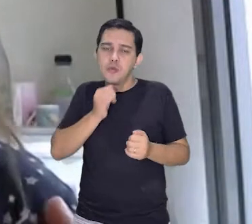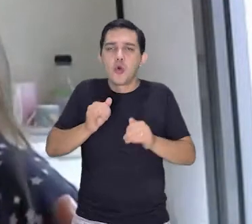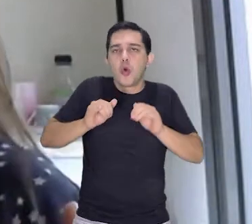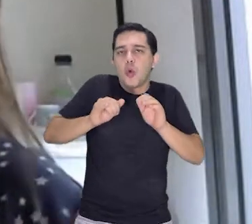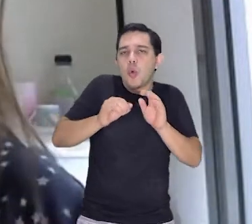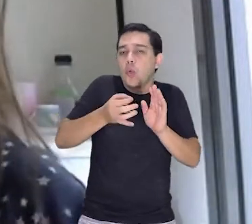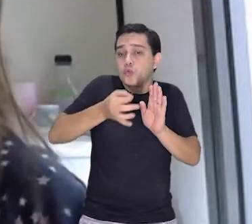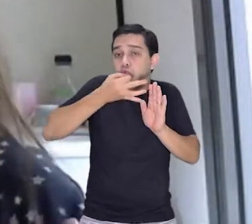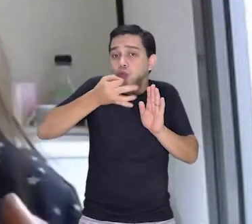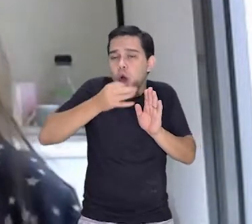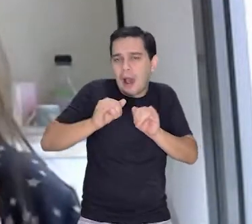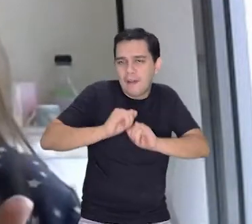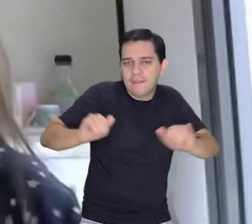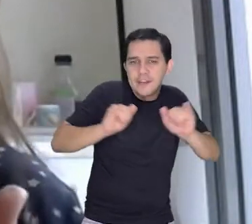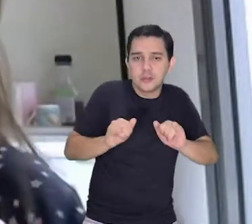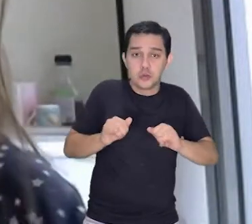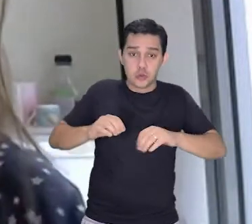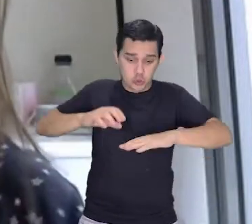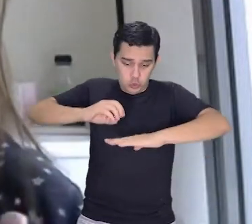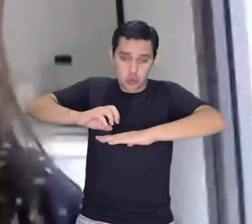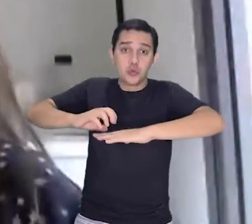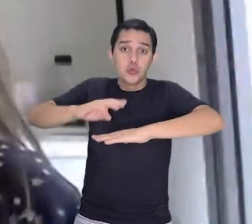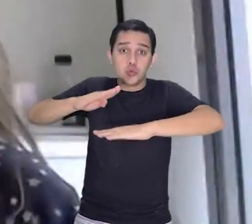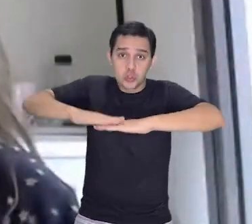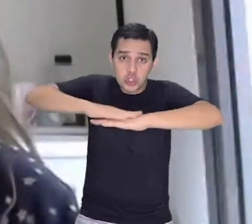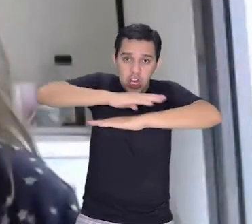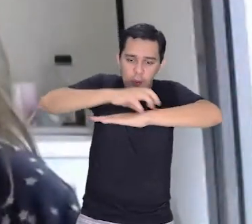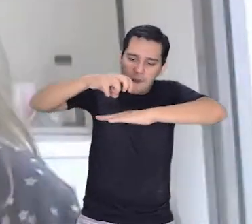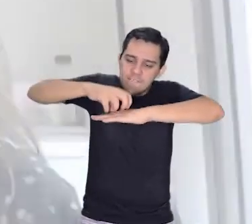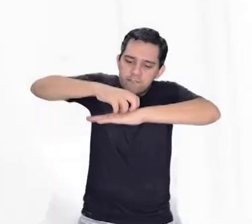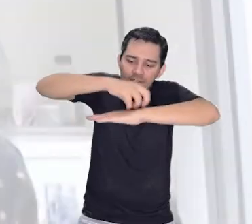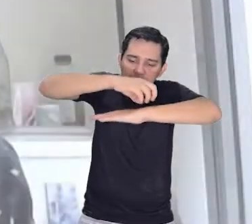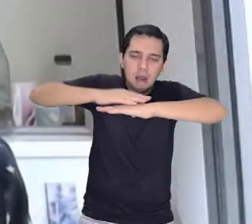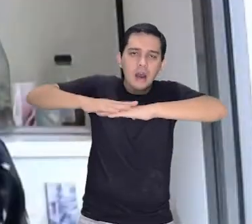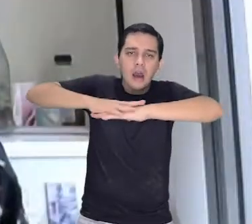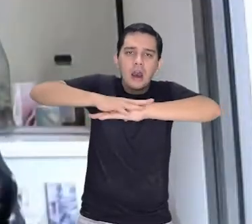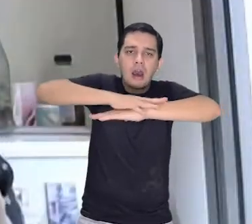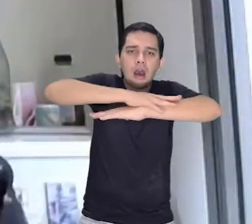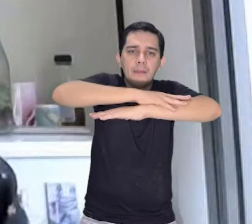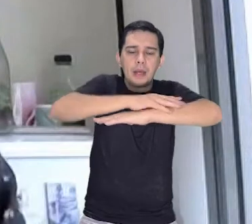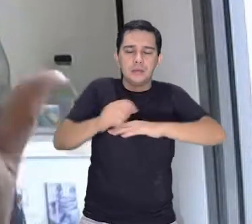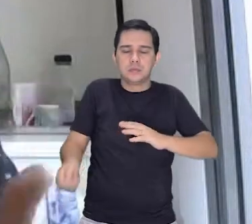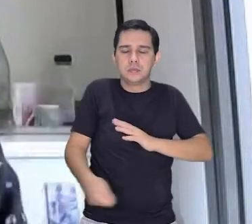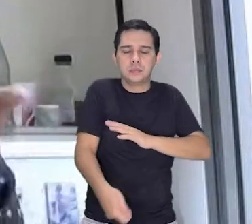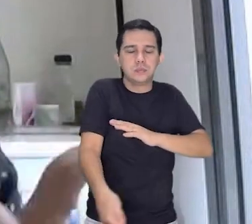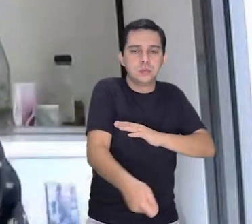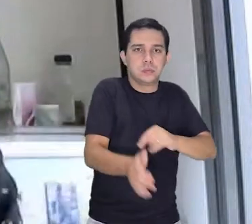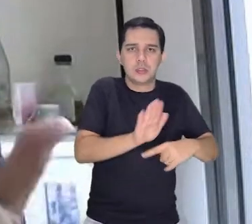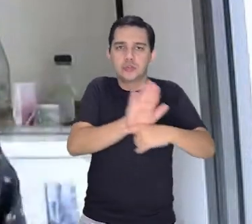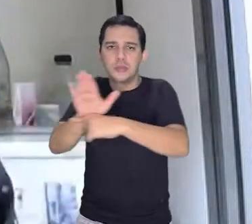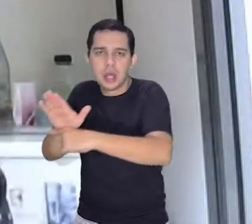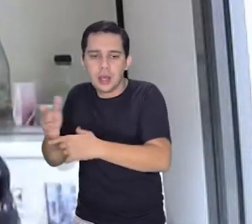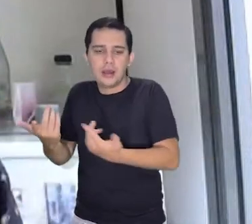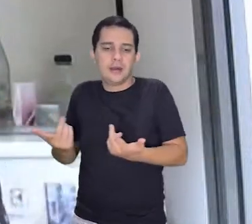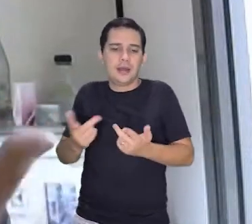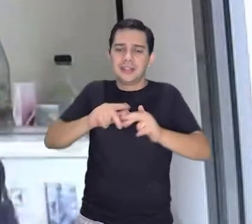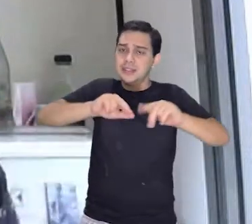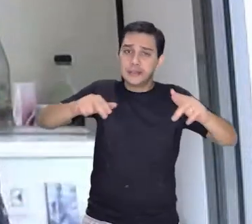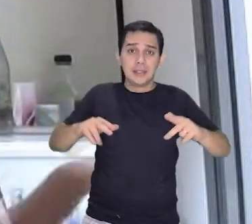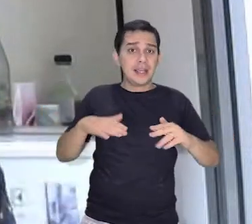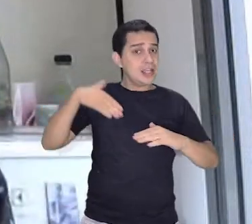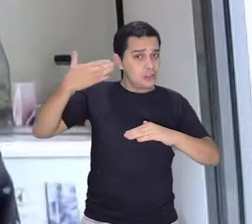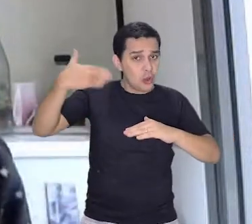né? Um piso tátil, ele tem que estar em constante manutenção. E nos transportes há um desgaste